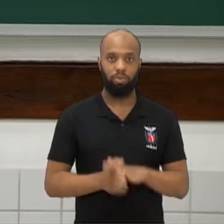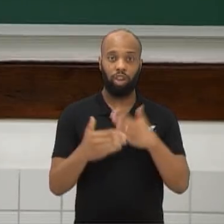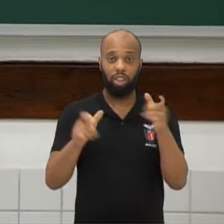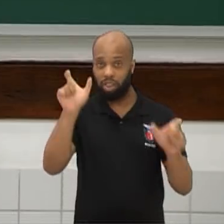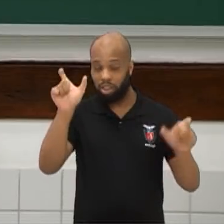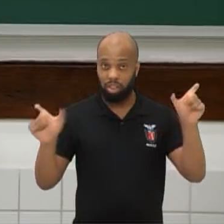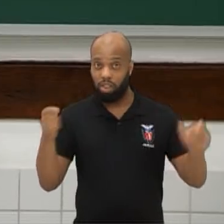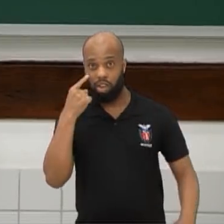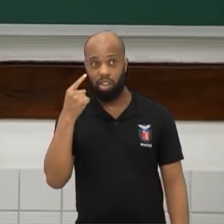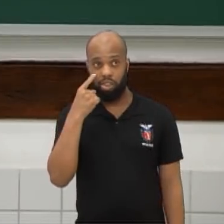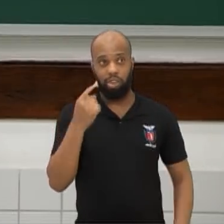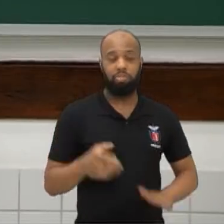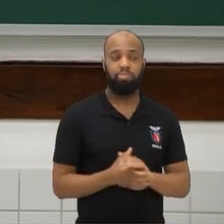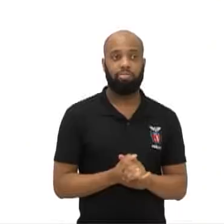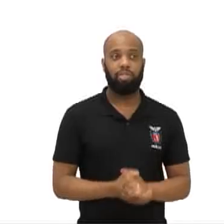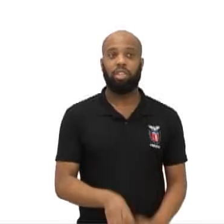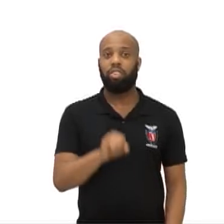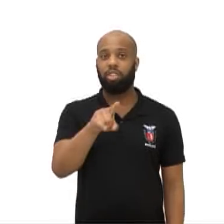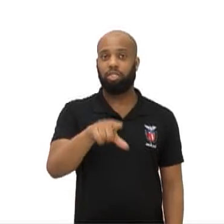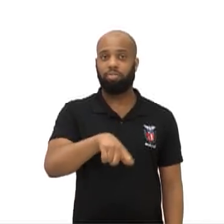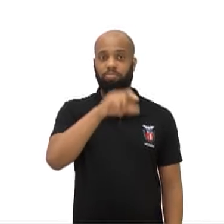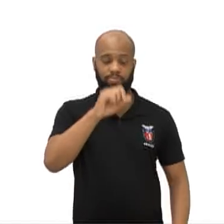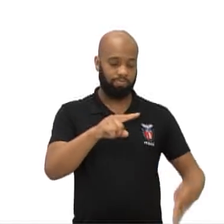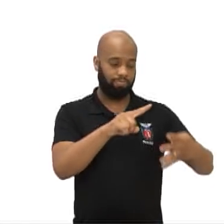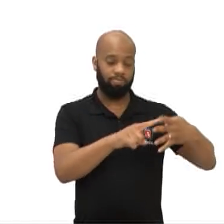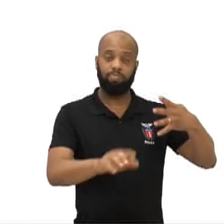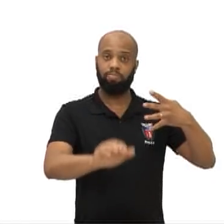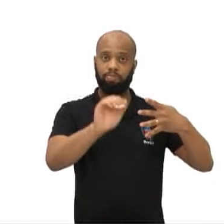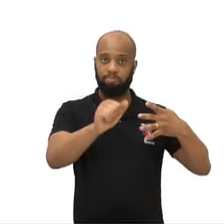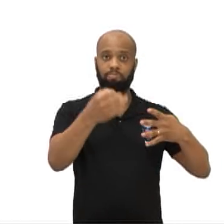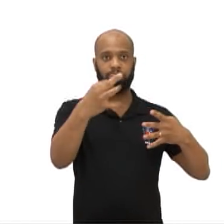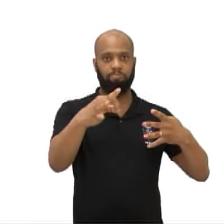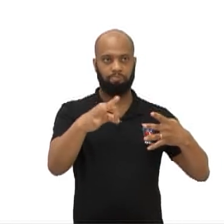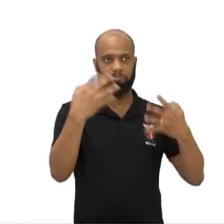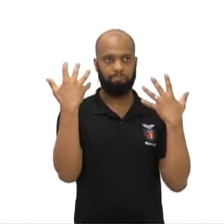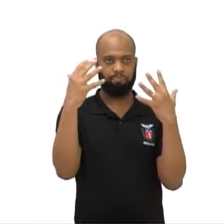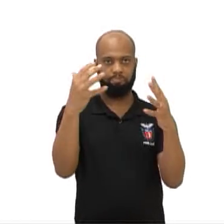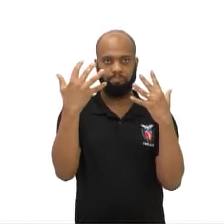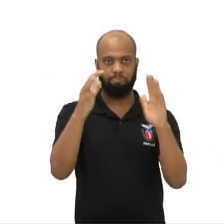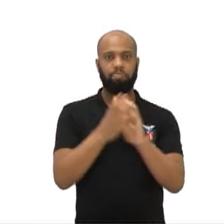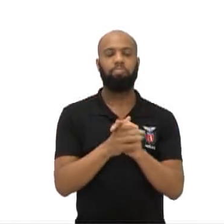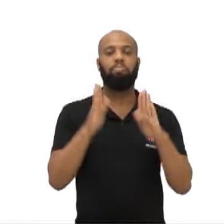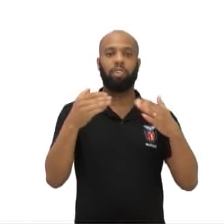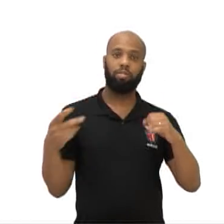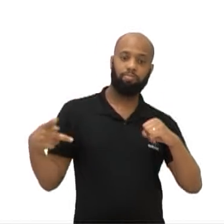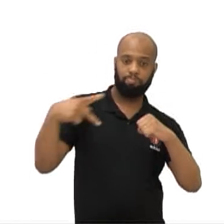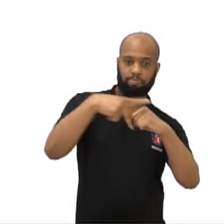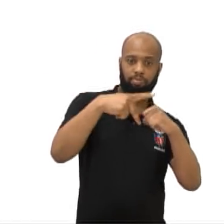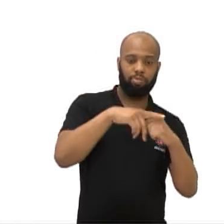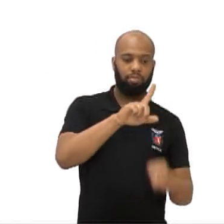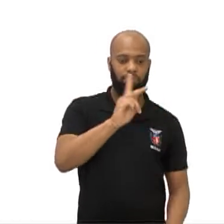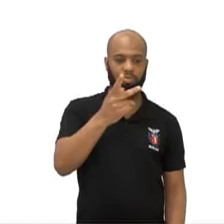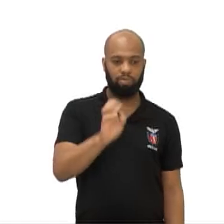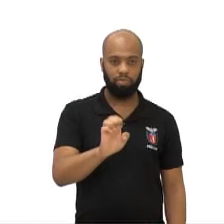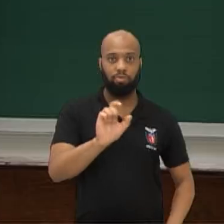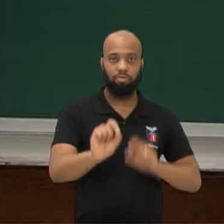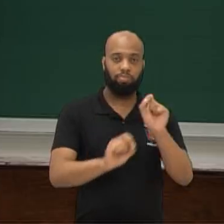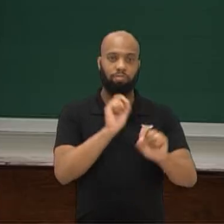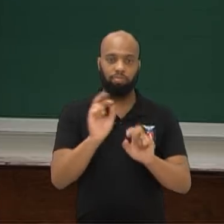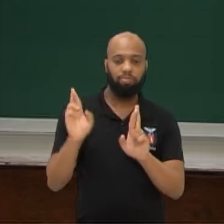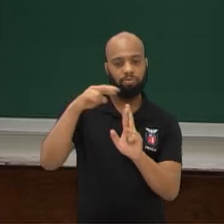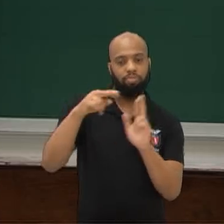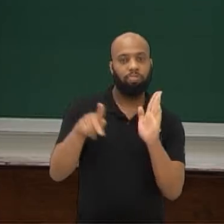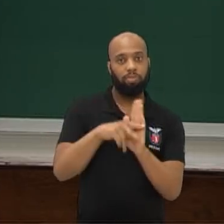Então, galera, olha lá, quem marcou a alternativa A, né, acertou essa questão, né? Então, o pronome lhe, ele se refere